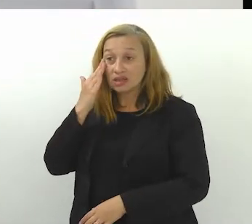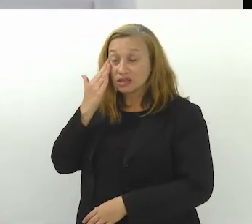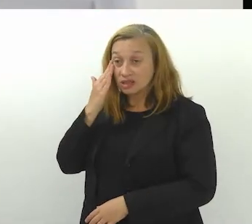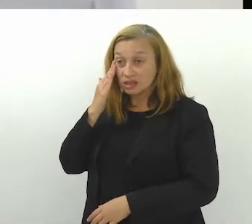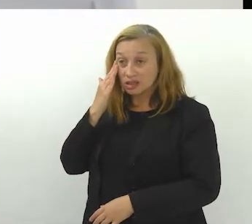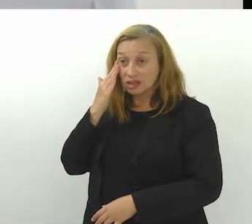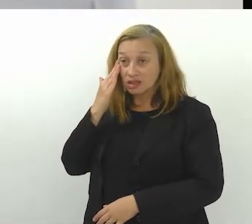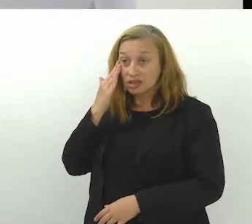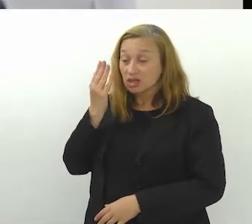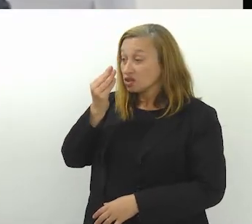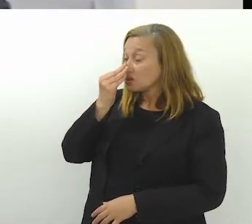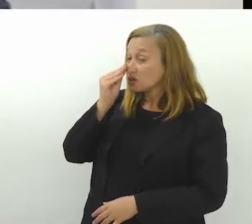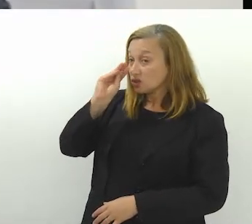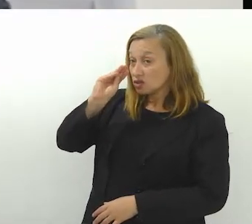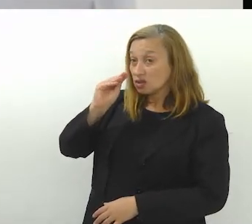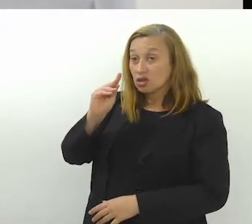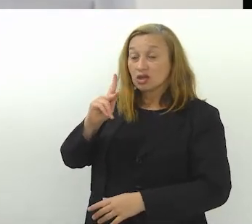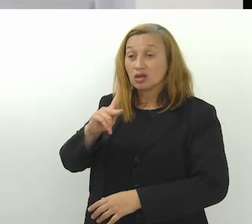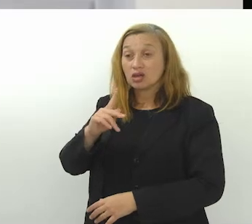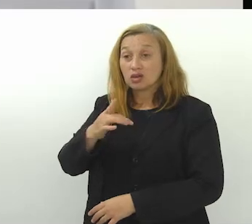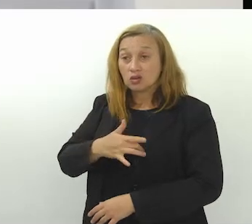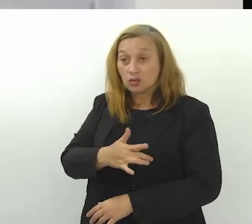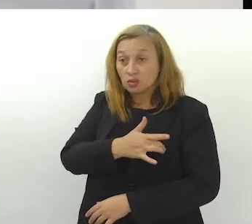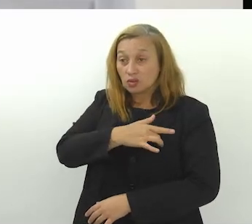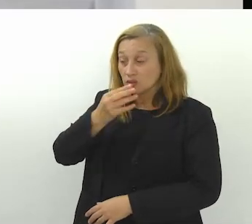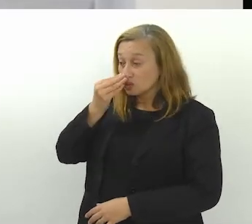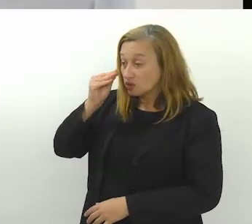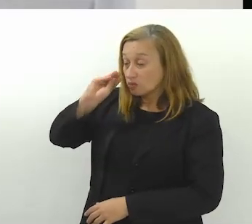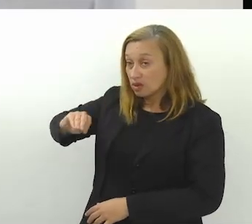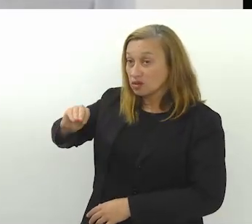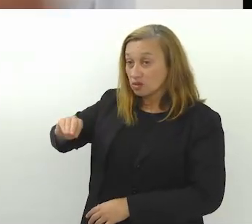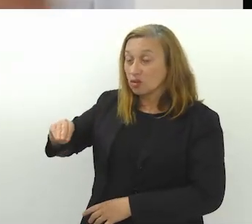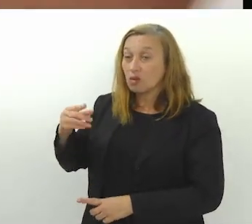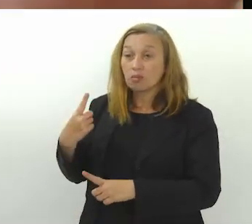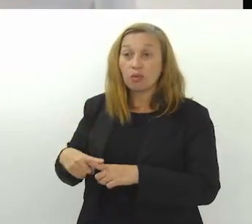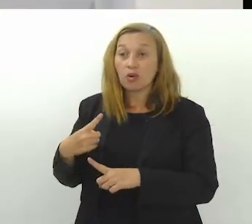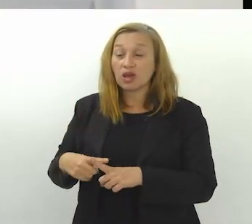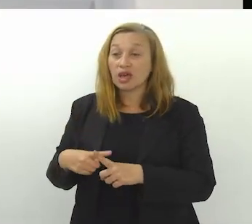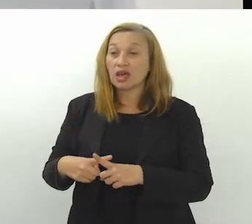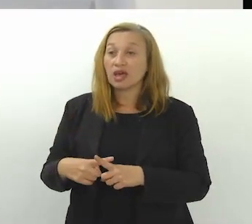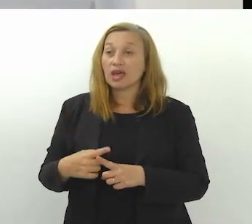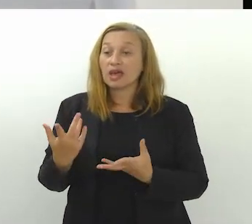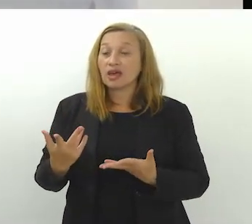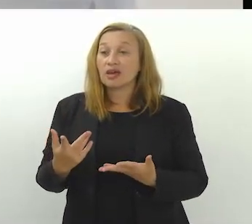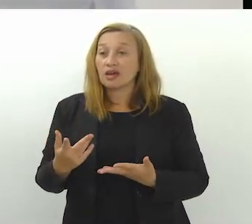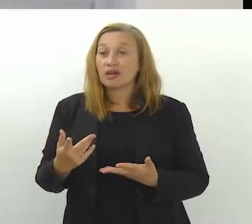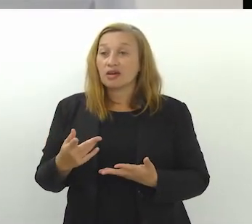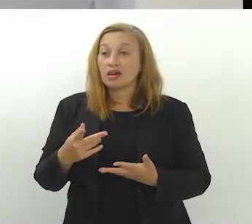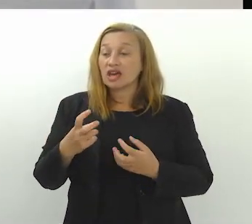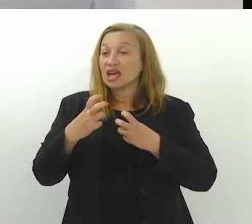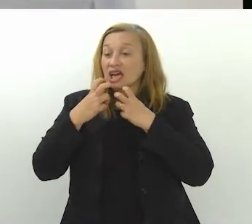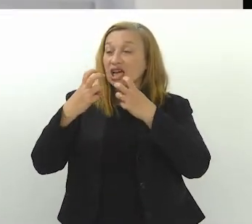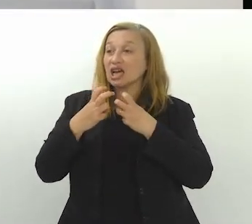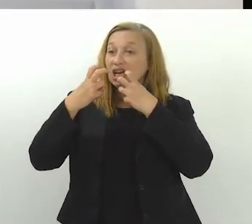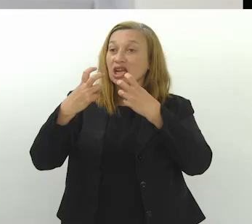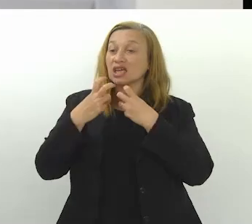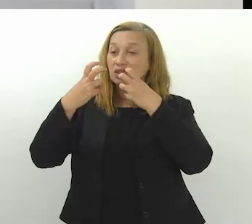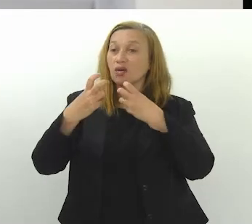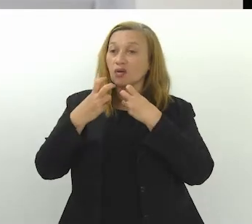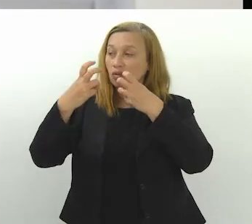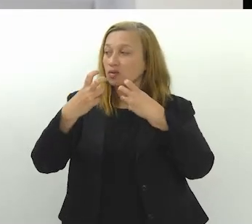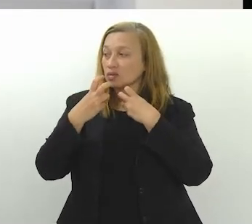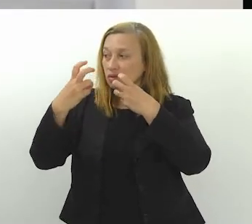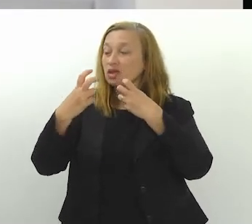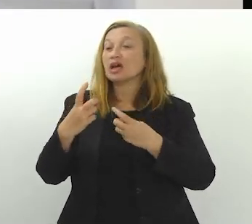Cruzeiro havia sido desrespeitosa, né, com o presidente, porque cantou uma série de gritos, né, e